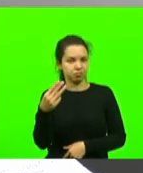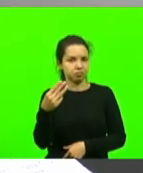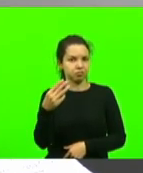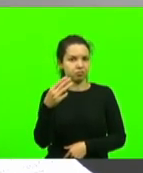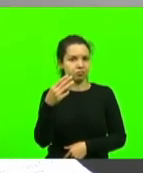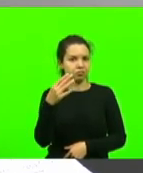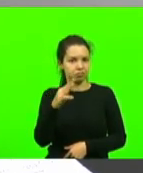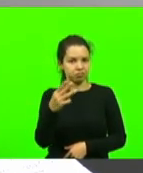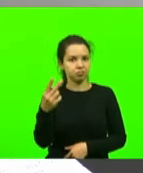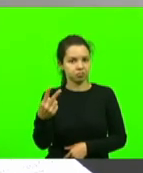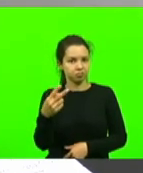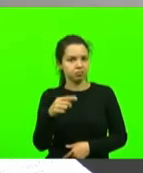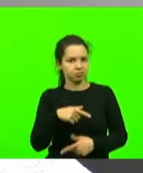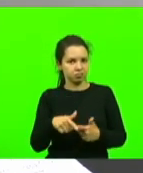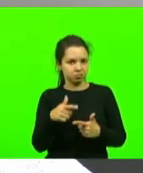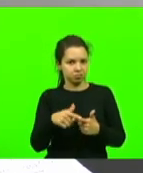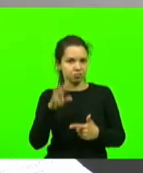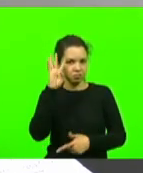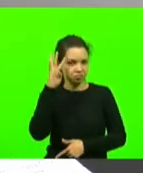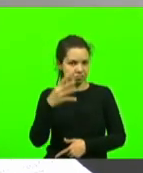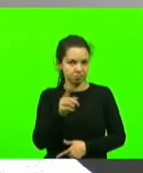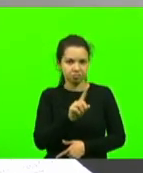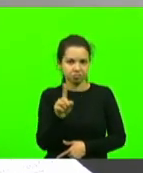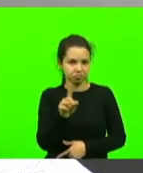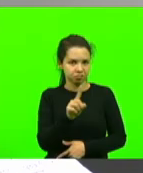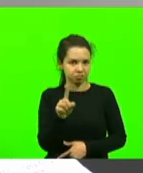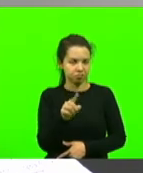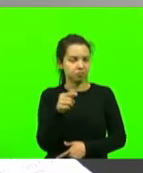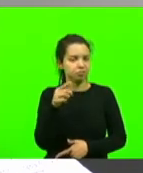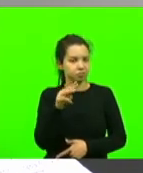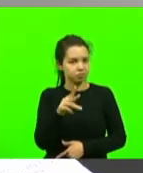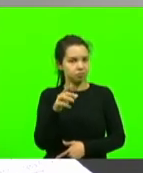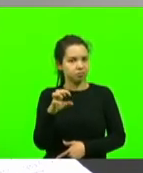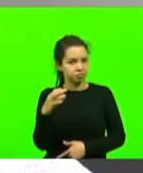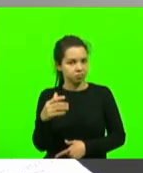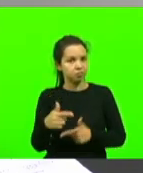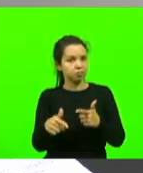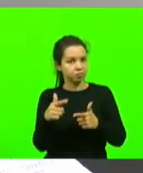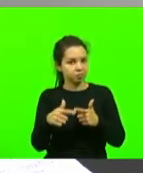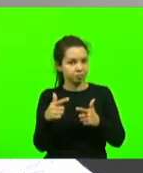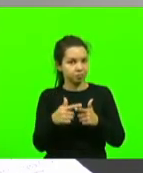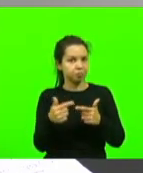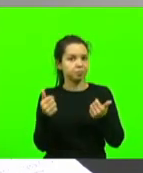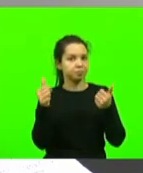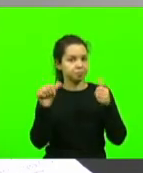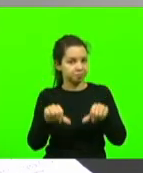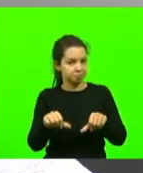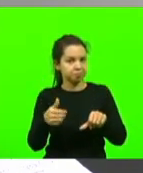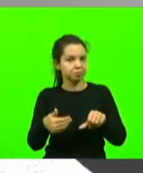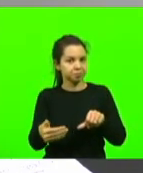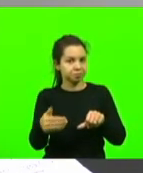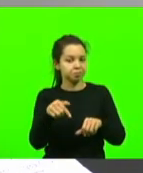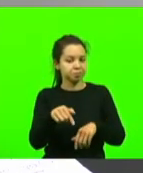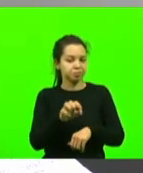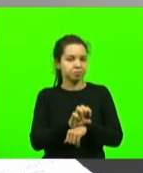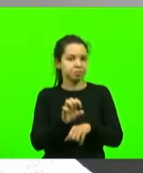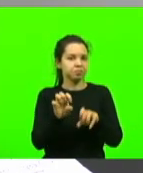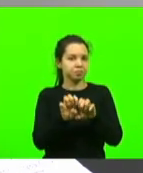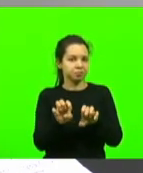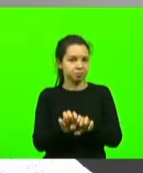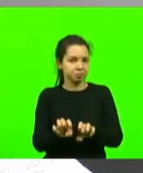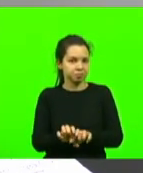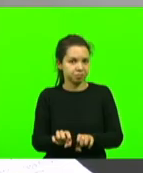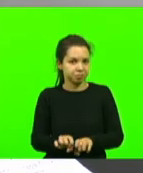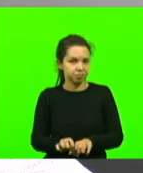né não resolve os problemas ao contrário ela vai agravar e vai pegar esse estado essa estrutura